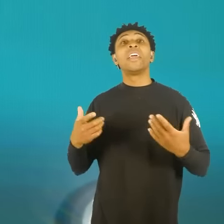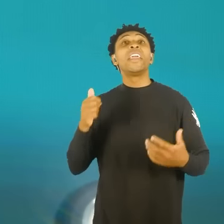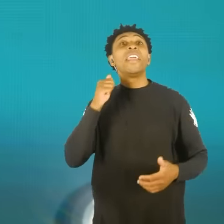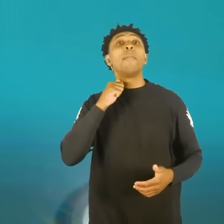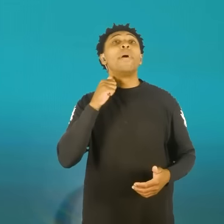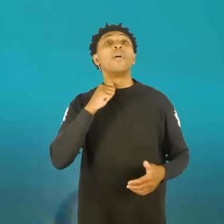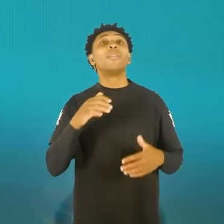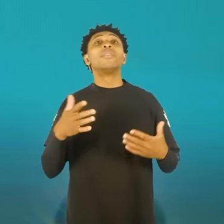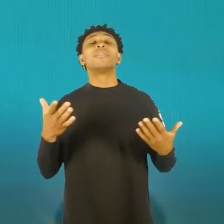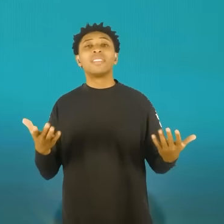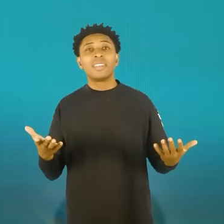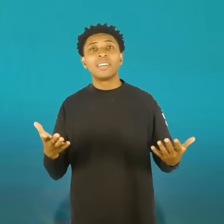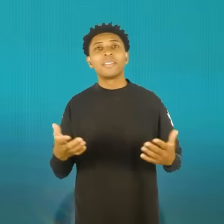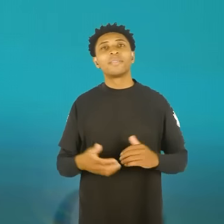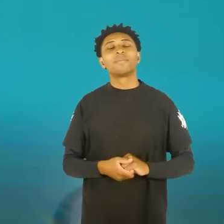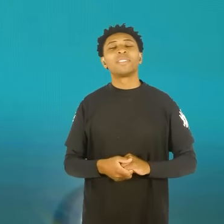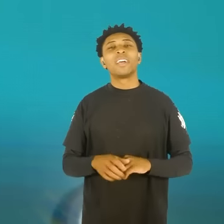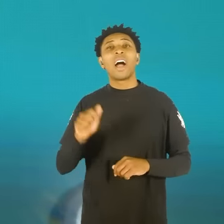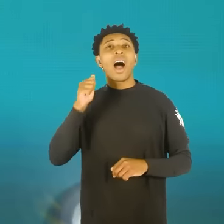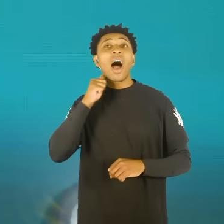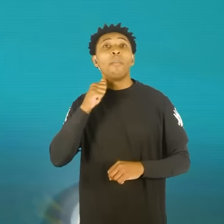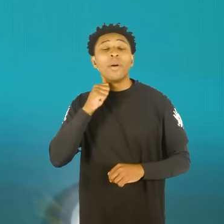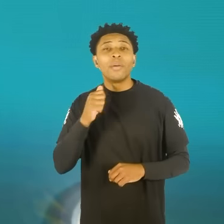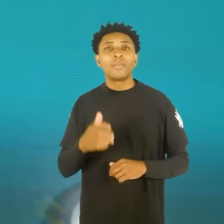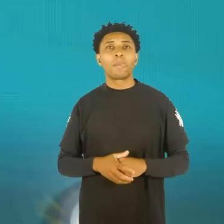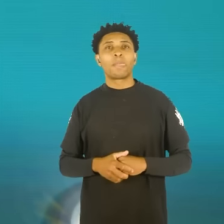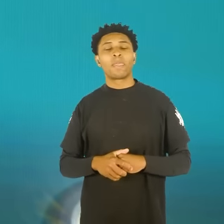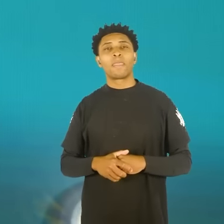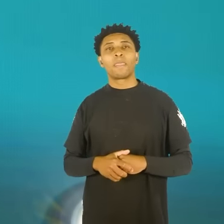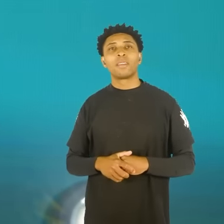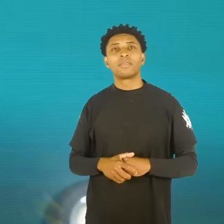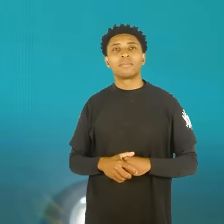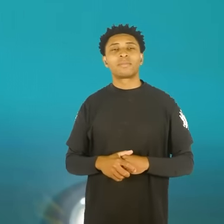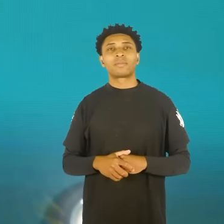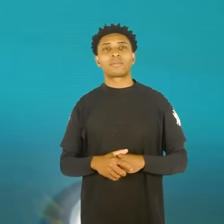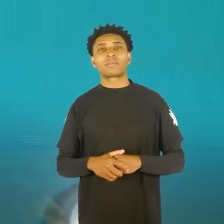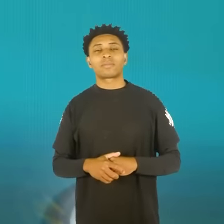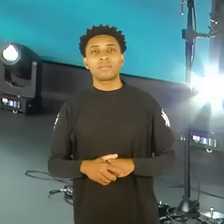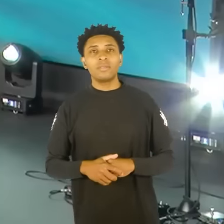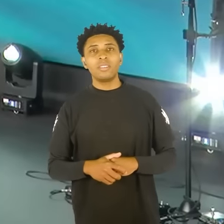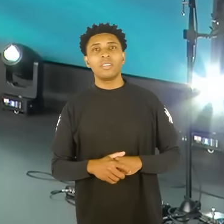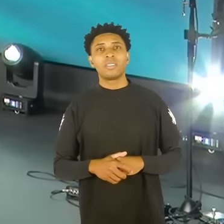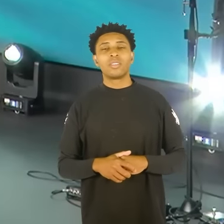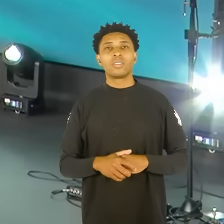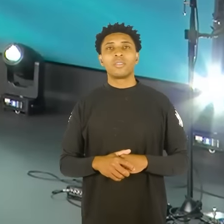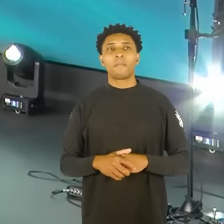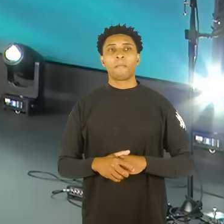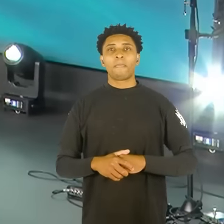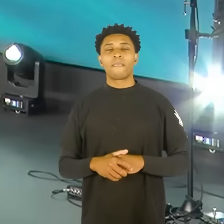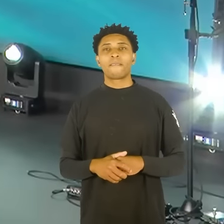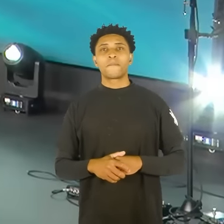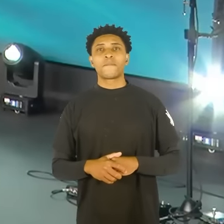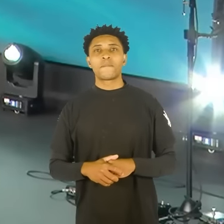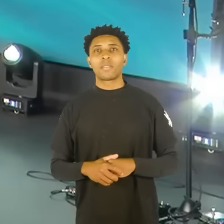falar um pouco de Abel, para nós encerrarmos. E Abel? Por que que o tema do sermão é: essa lágrima é semente, essa dor é